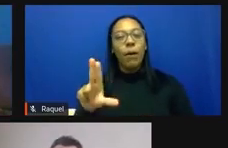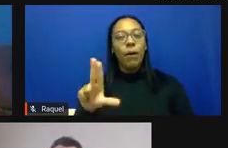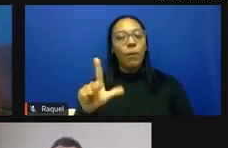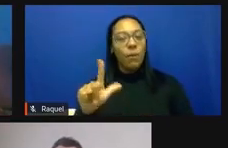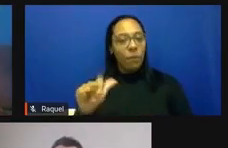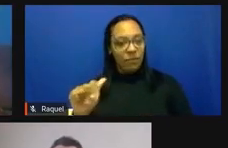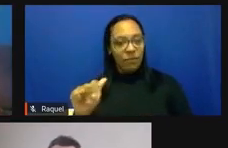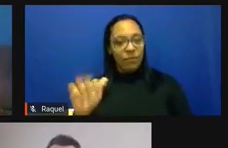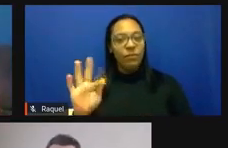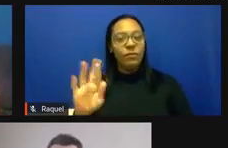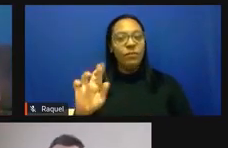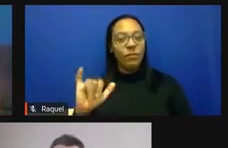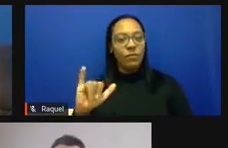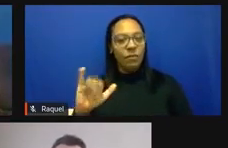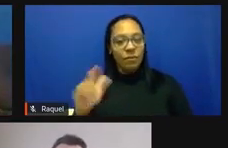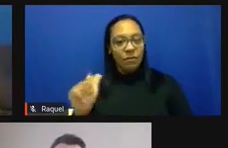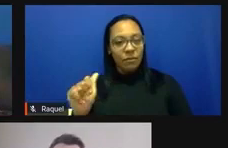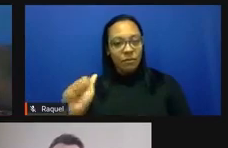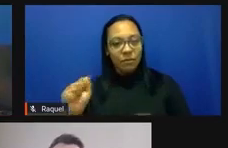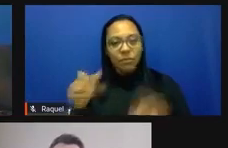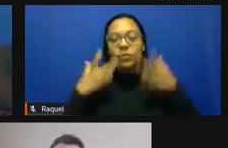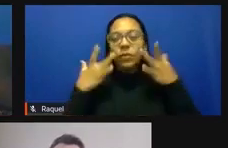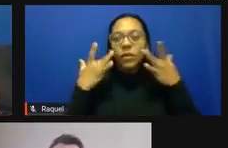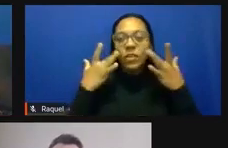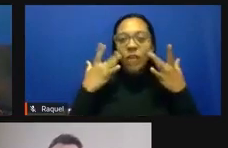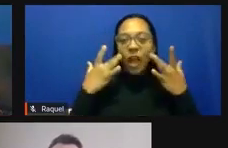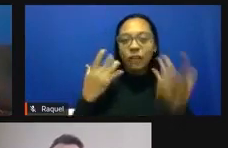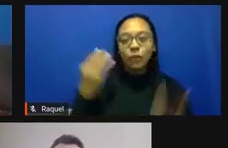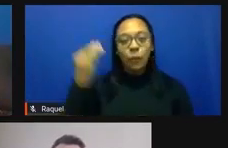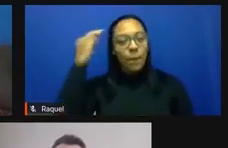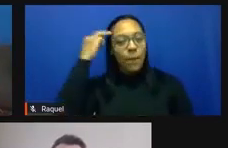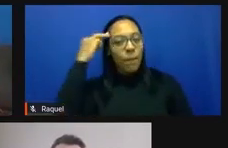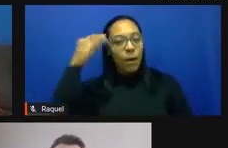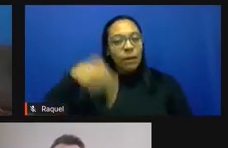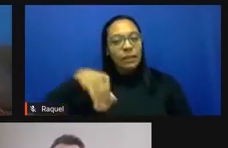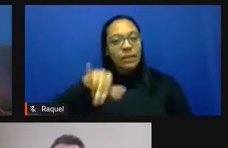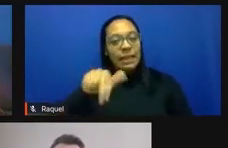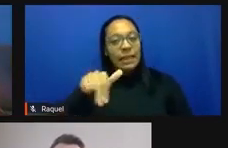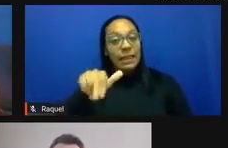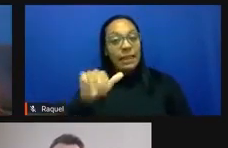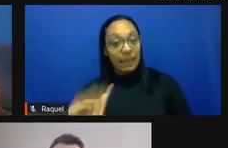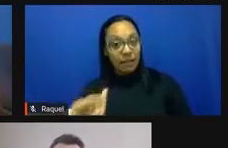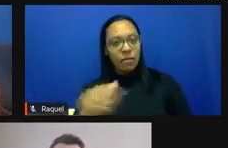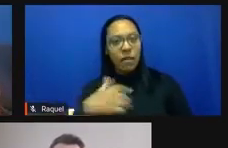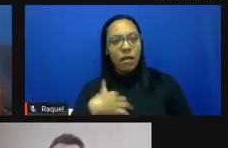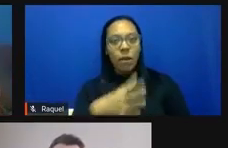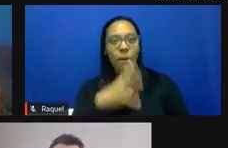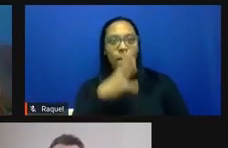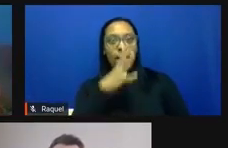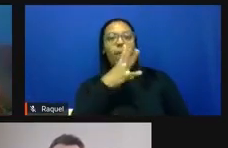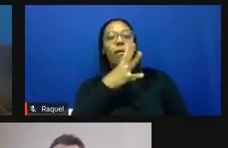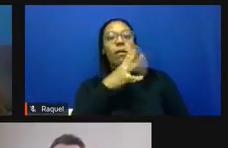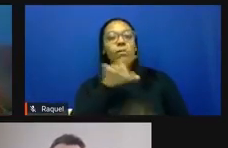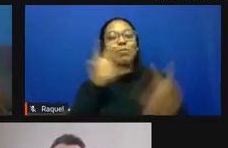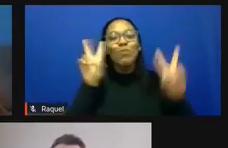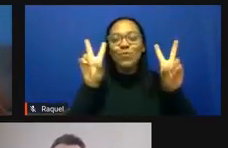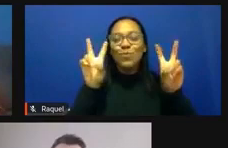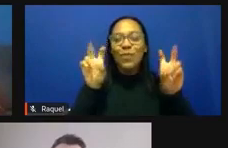Nina e me tocou muito a fala dele a respeito desse assunto, em